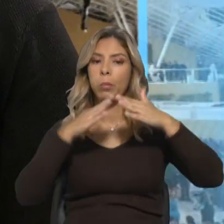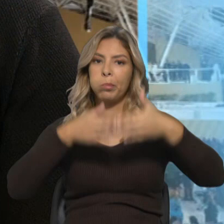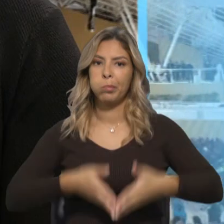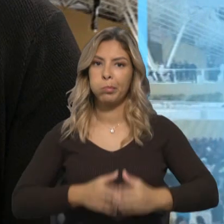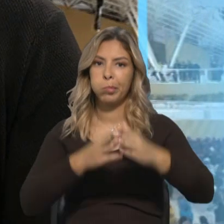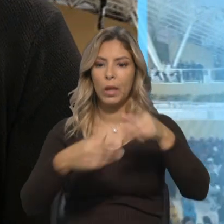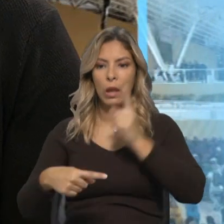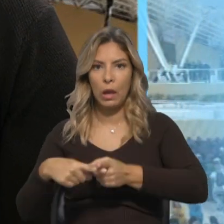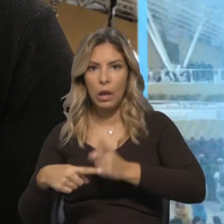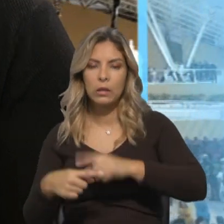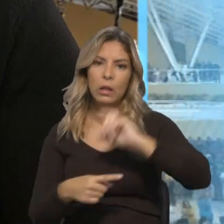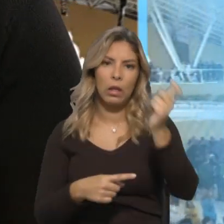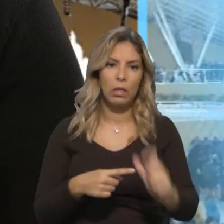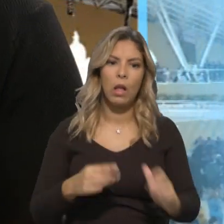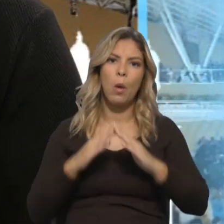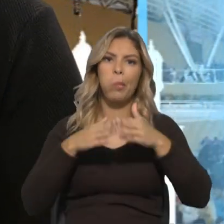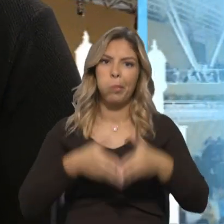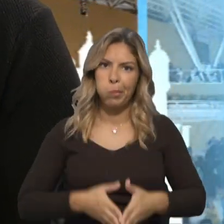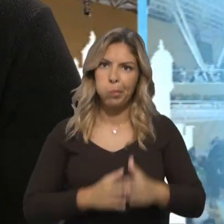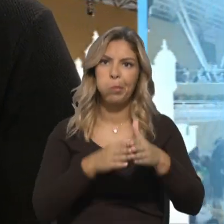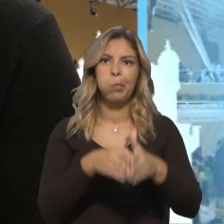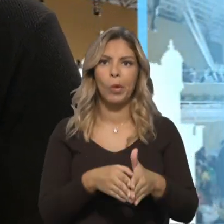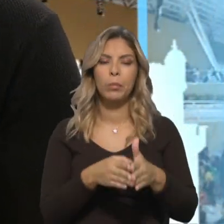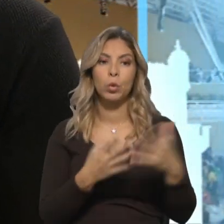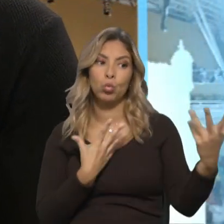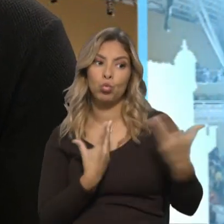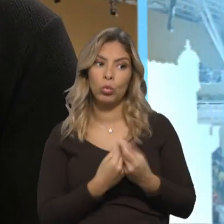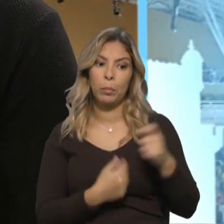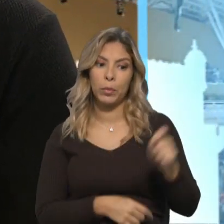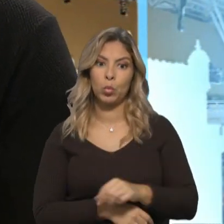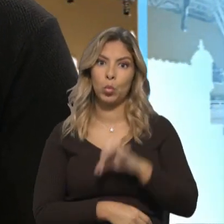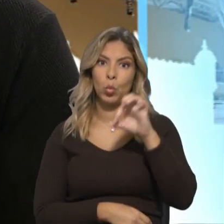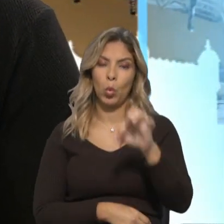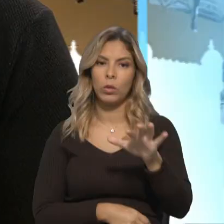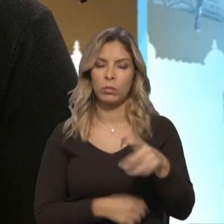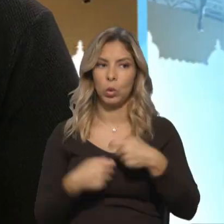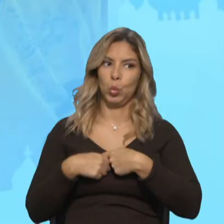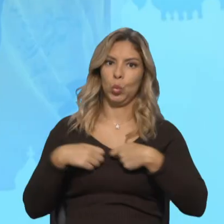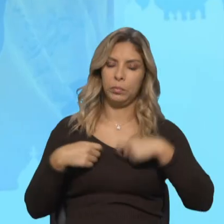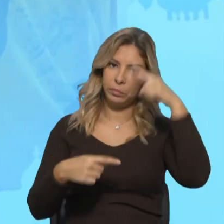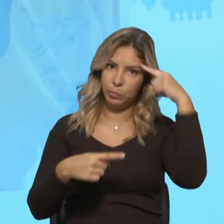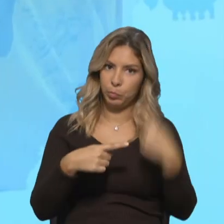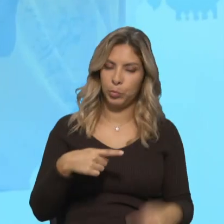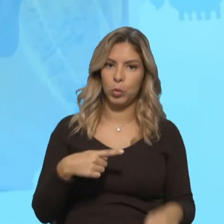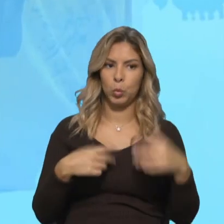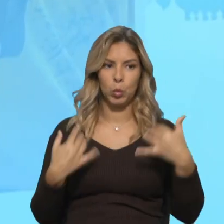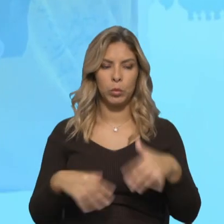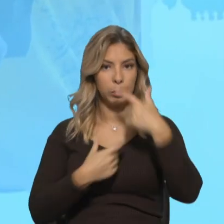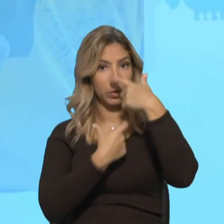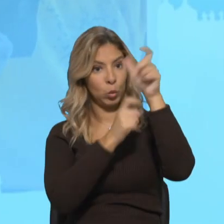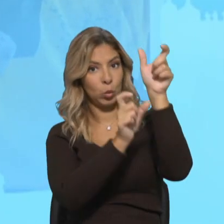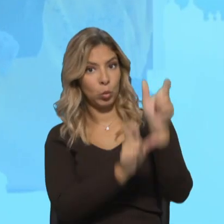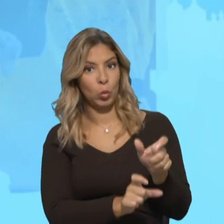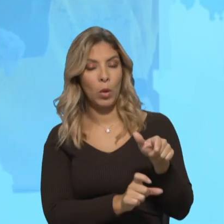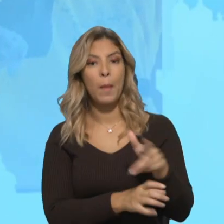também durante 18 meses. Foi uma experiência muito interessante e chocante, também impactante, no sentido humano. A maior parte deles